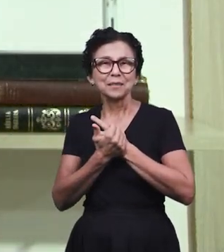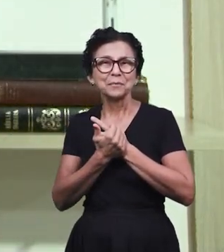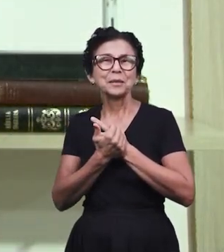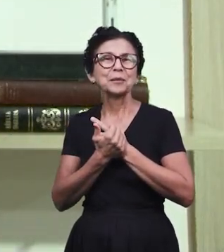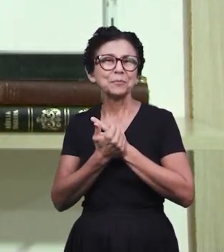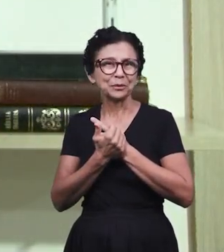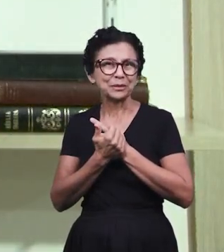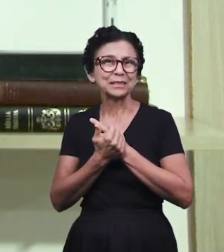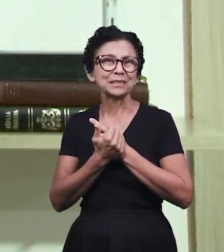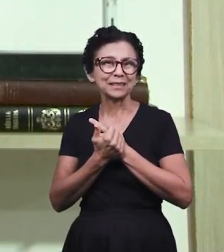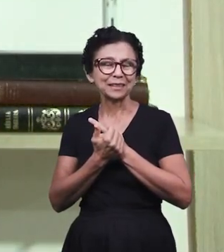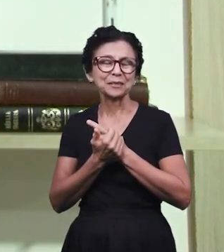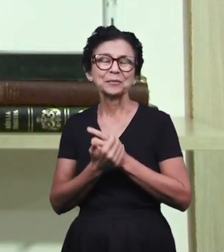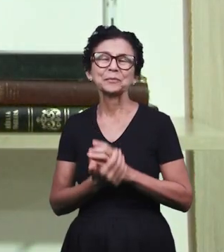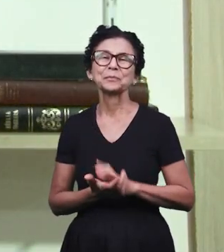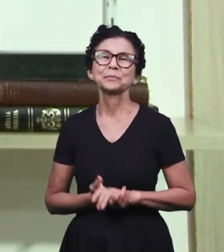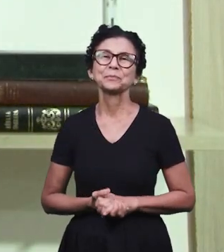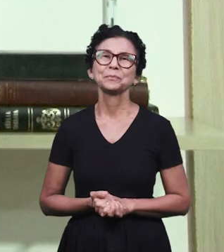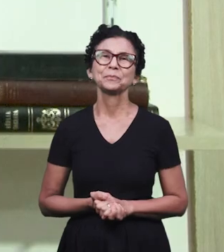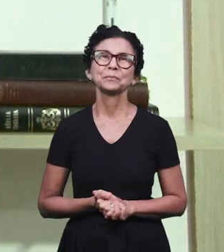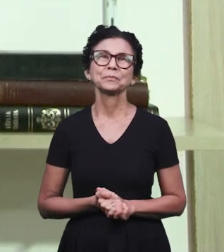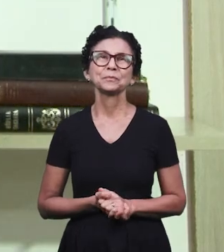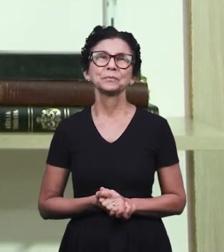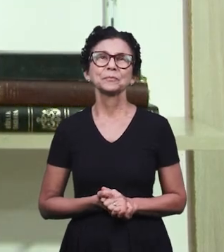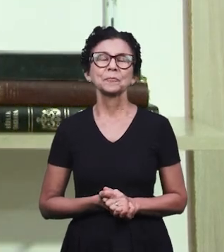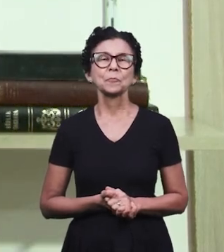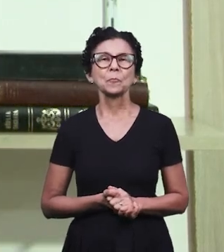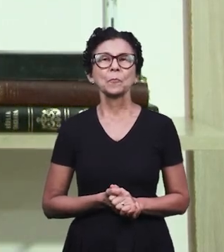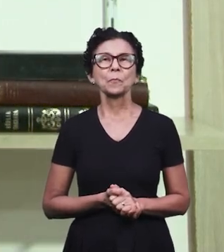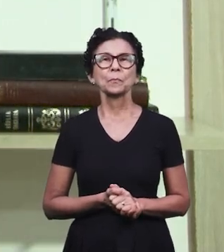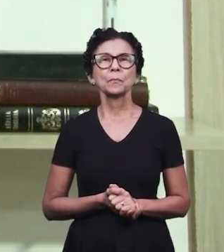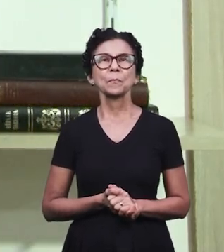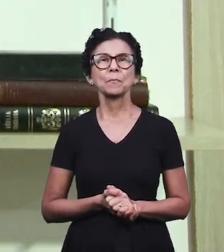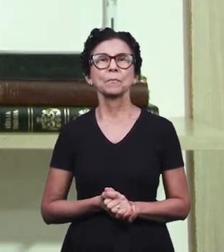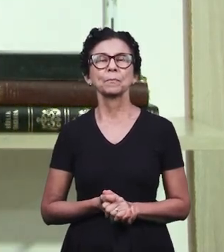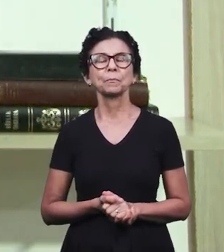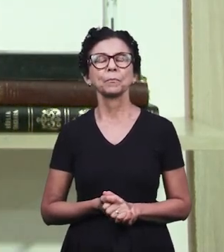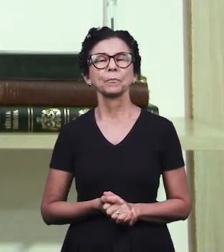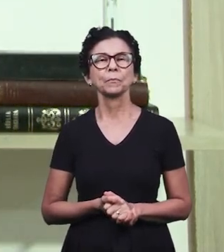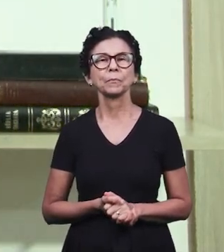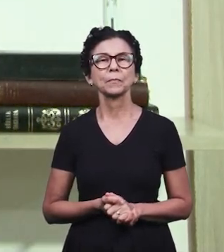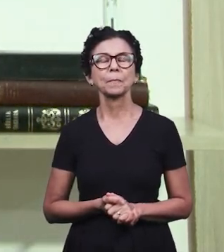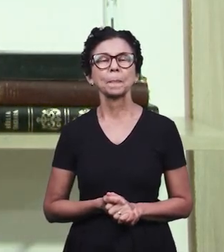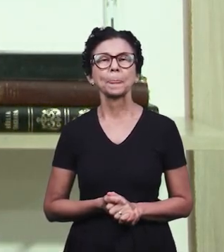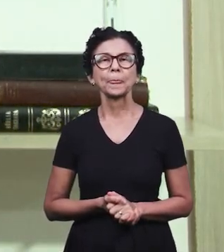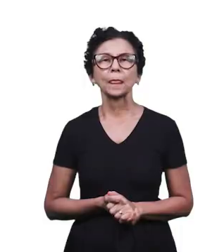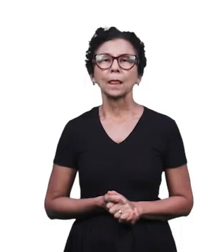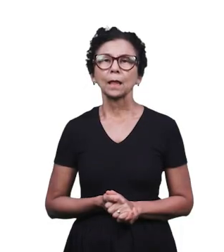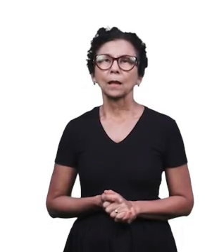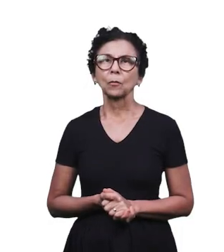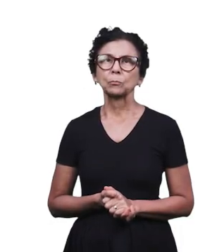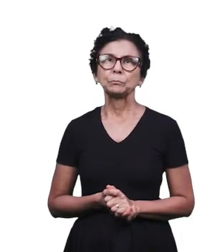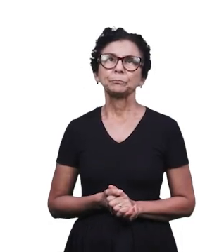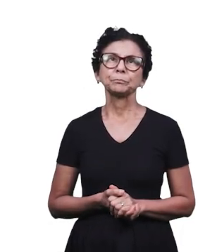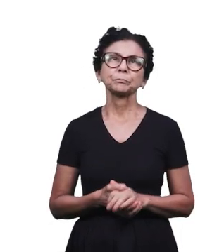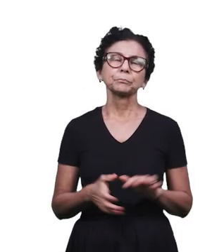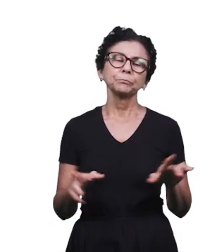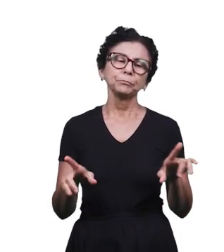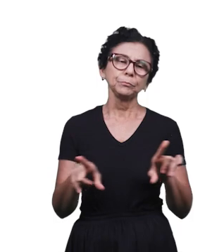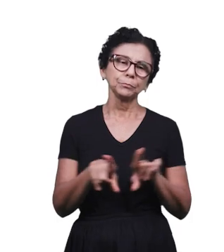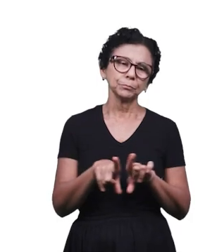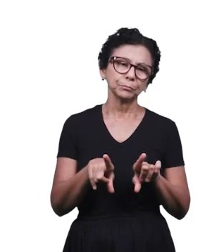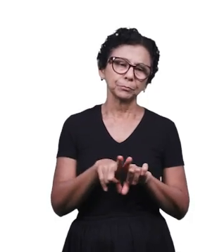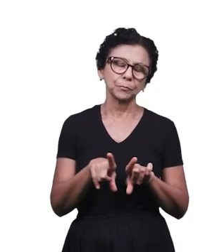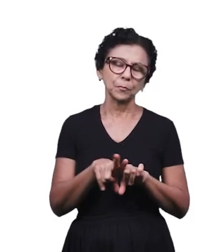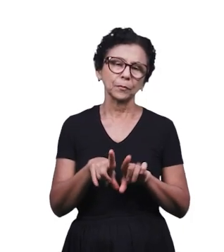está naquele momento. E para fecharmos, lembrar que o diagnóstico é um ato do médico, não